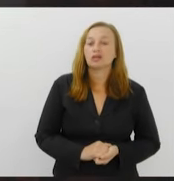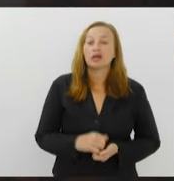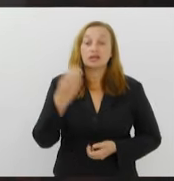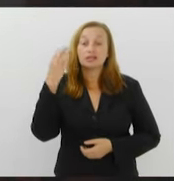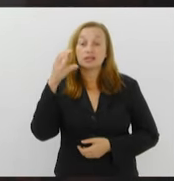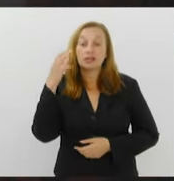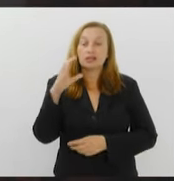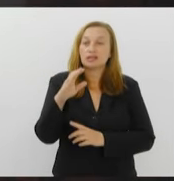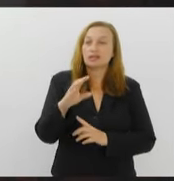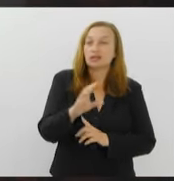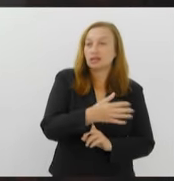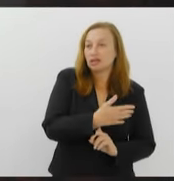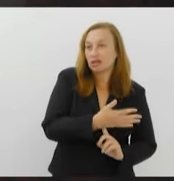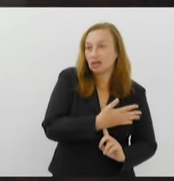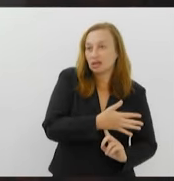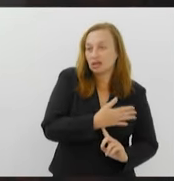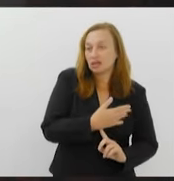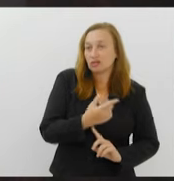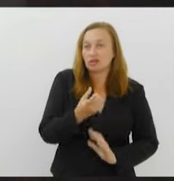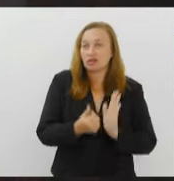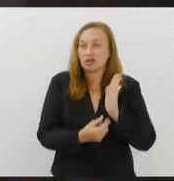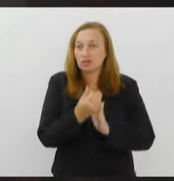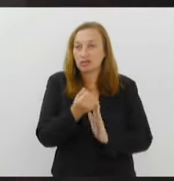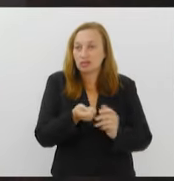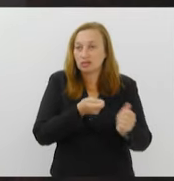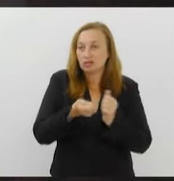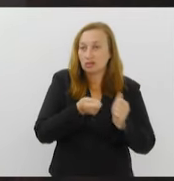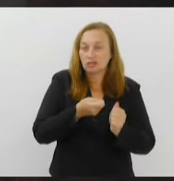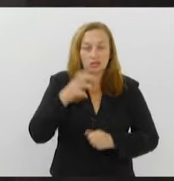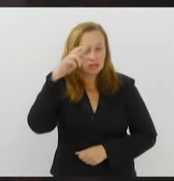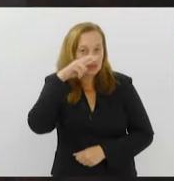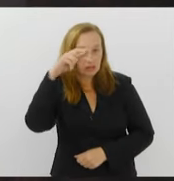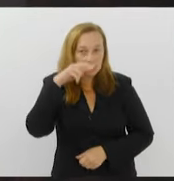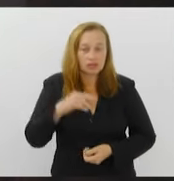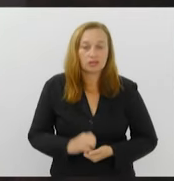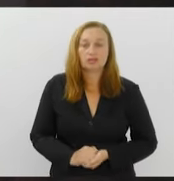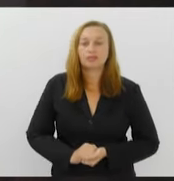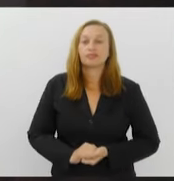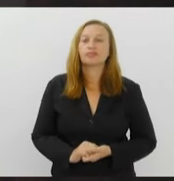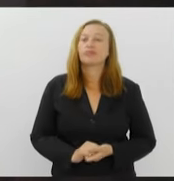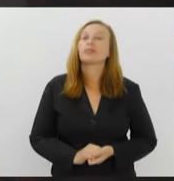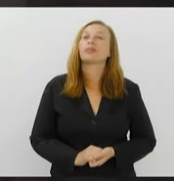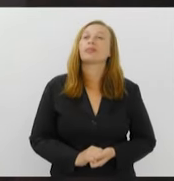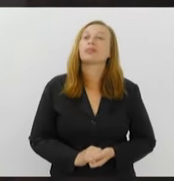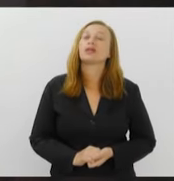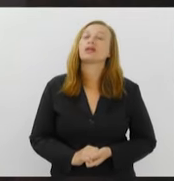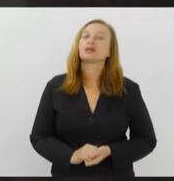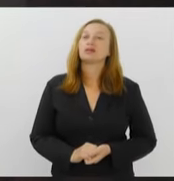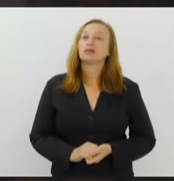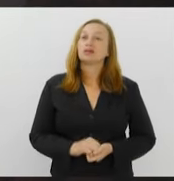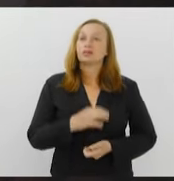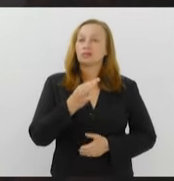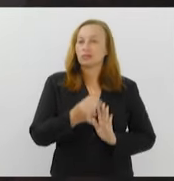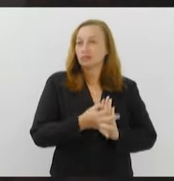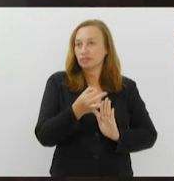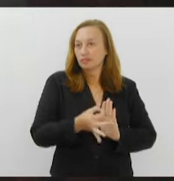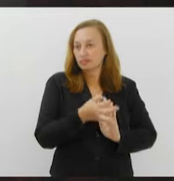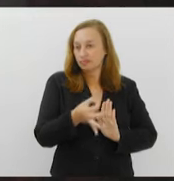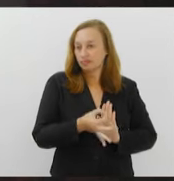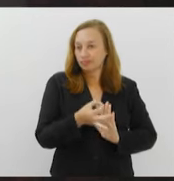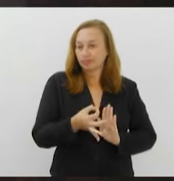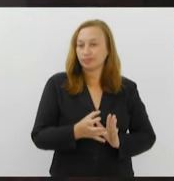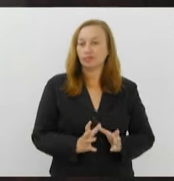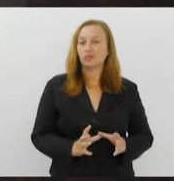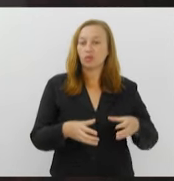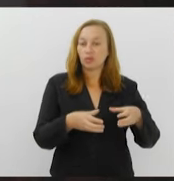Ciência e Tecnologia e de Orçamento, Finanças, Fiscalização Financeira e Controle, para emitir parecer